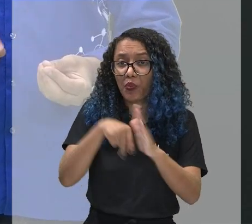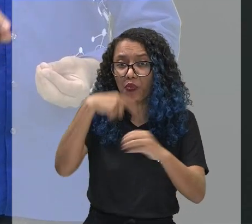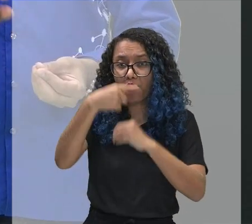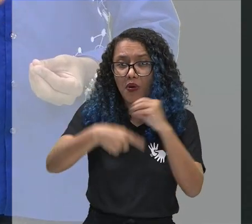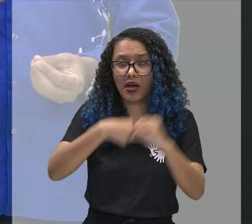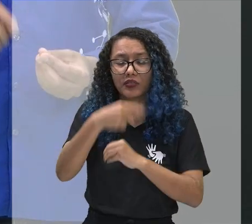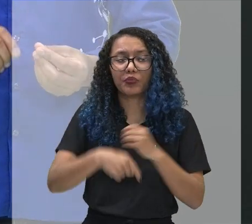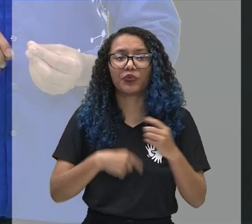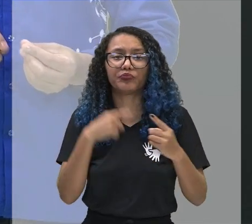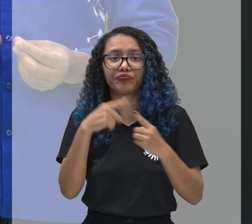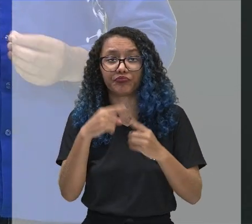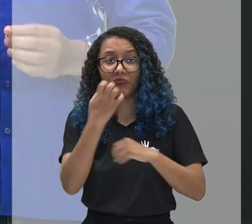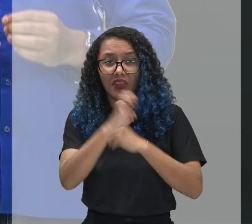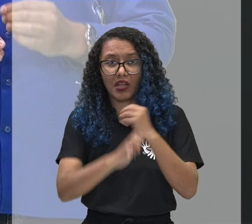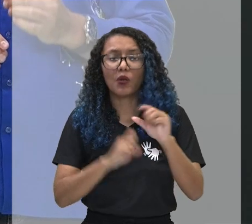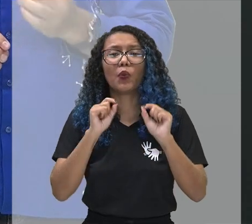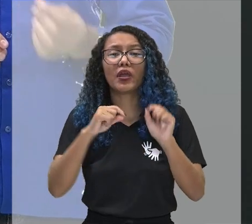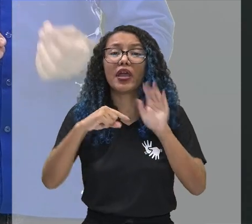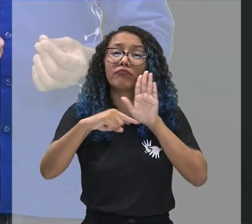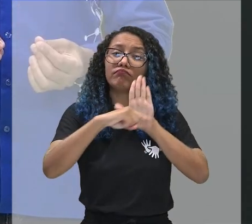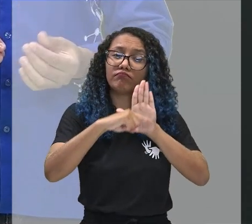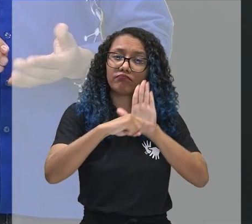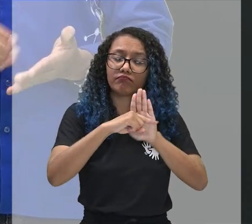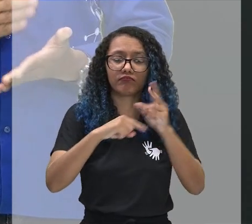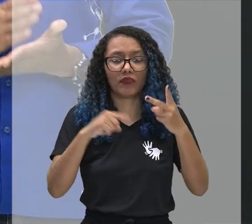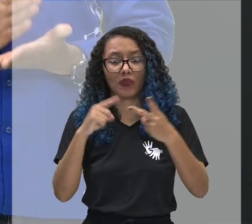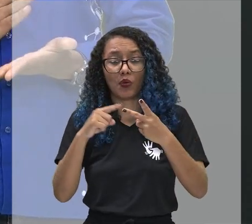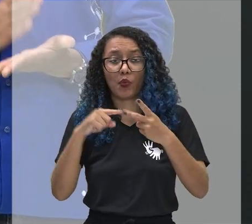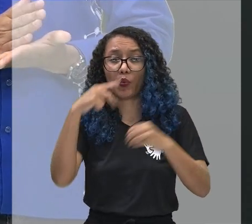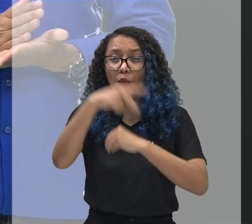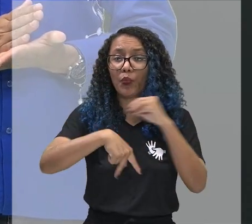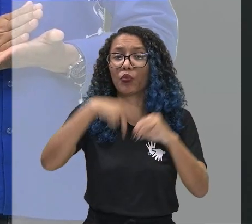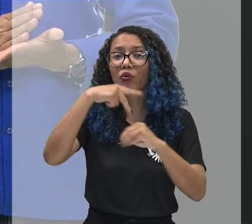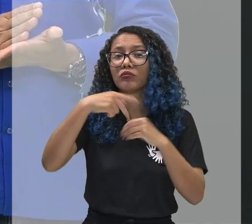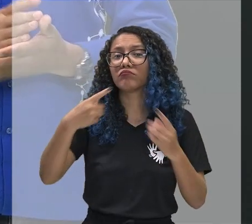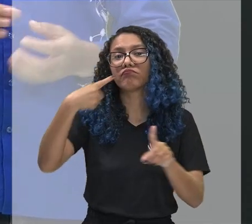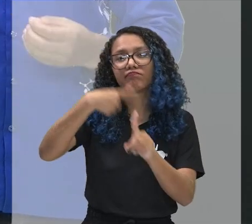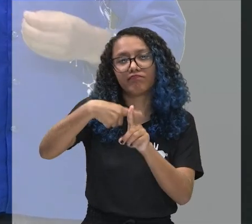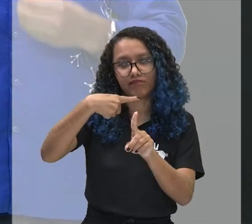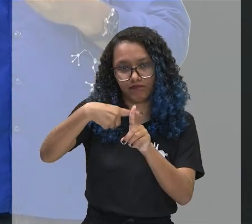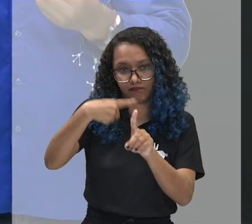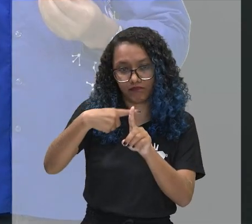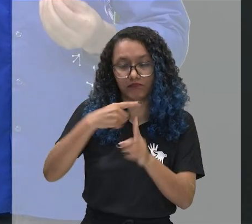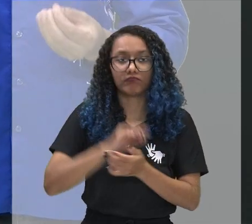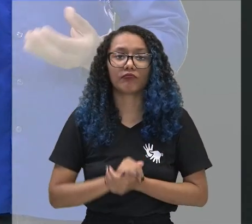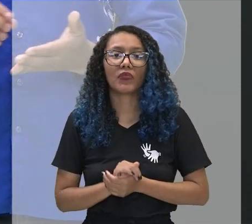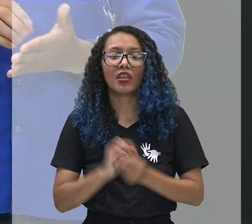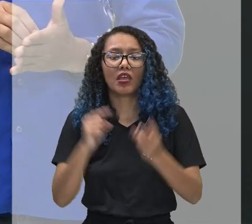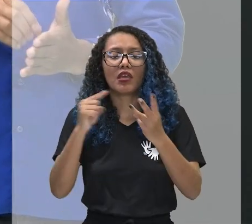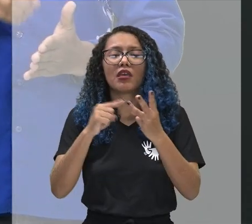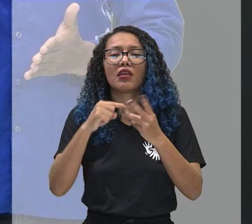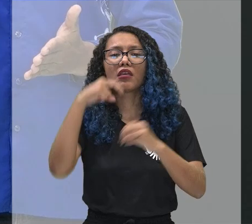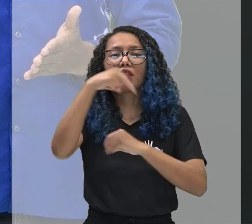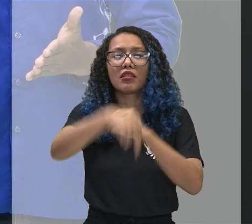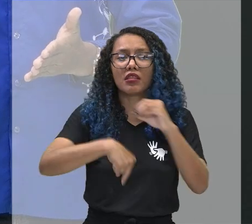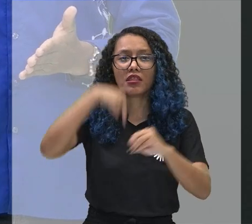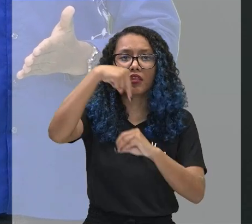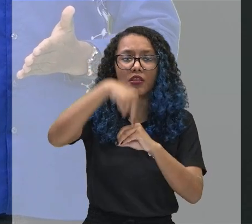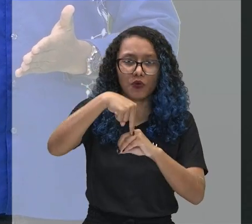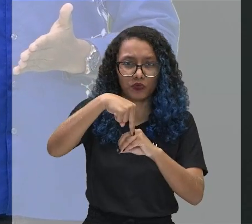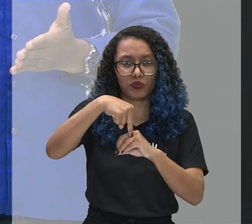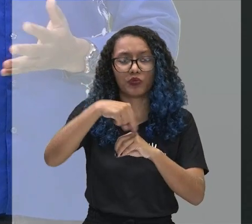carga negativa, como eu mencionei, e os prótons têm carga positiva. Os nêutrons têm um nome